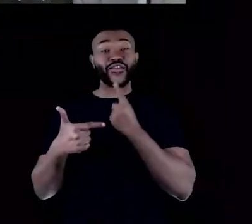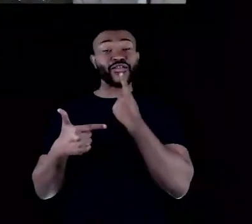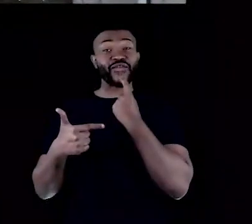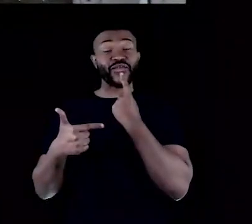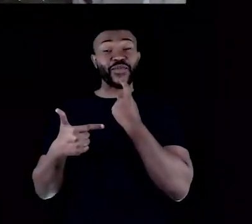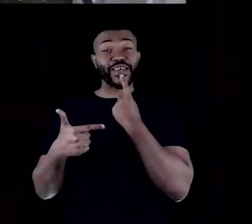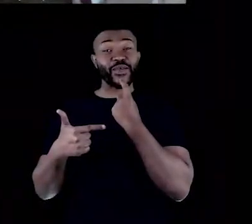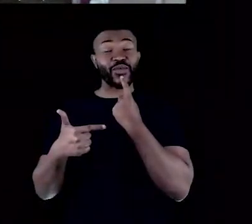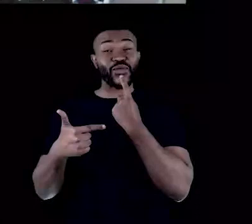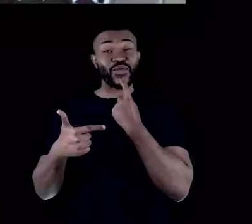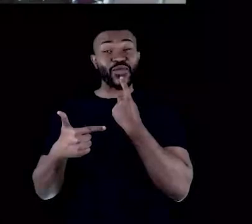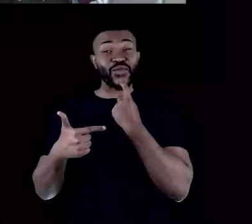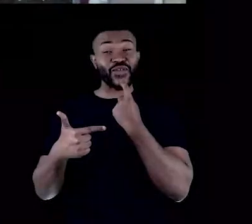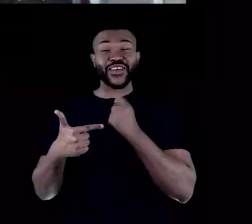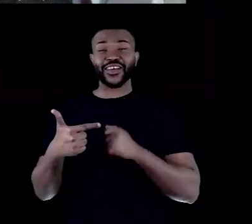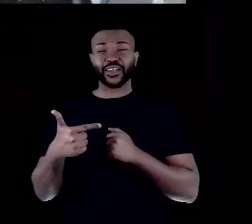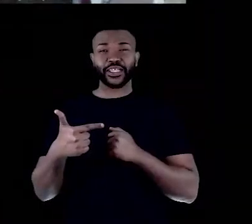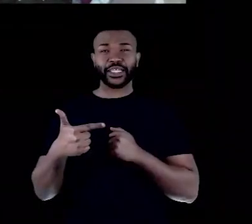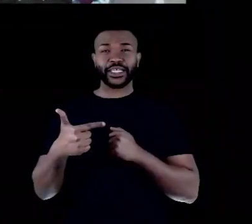o vermelho